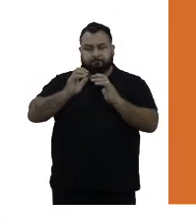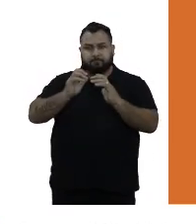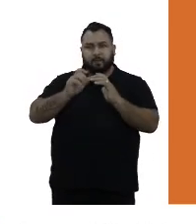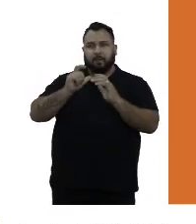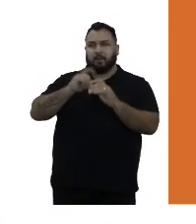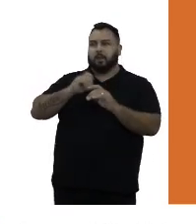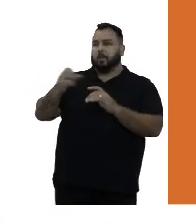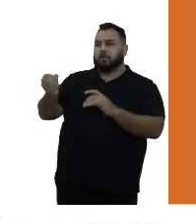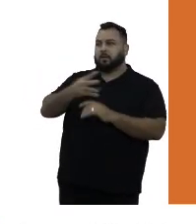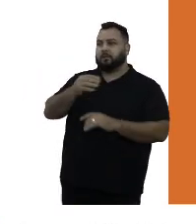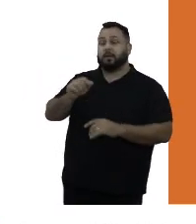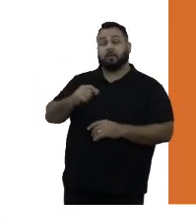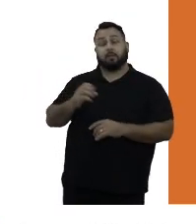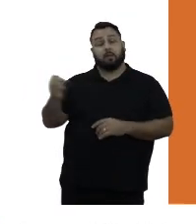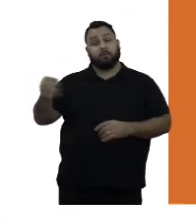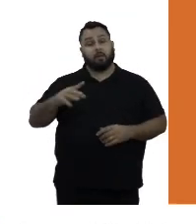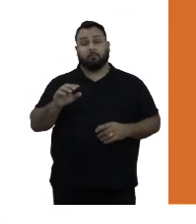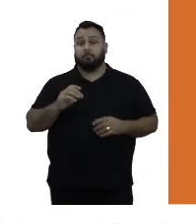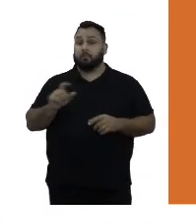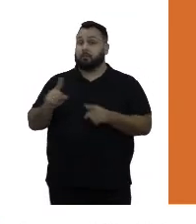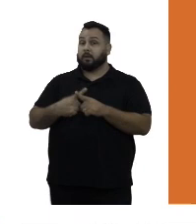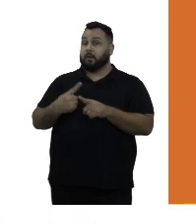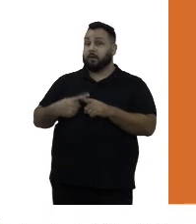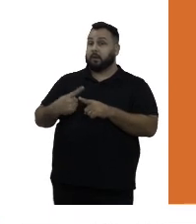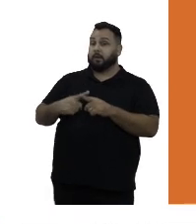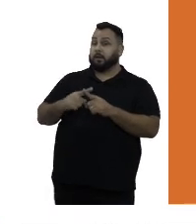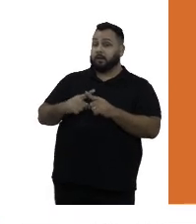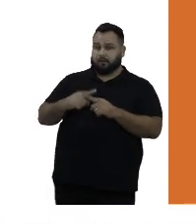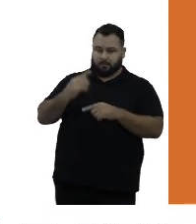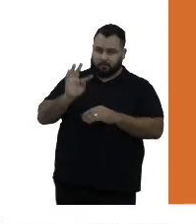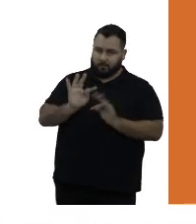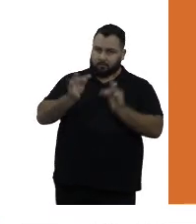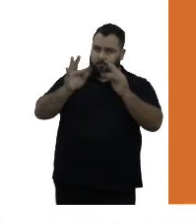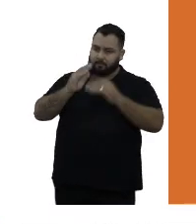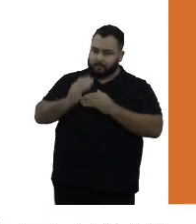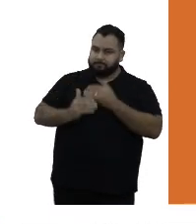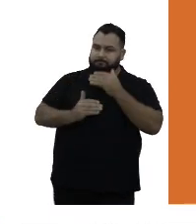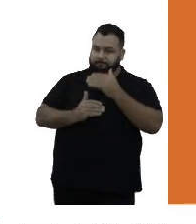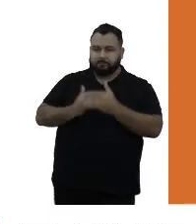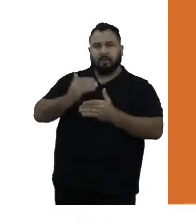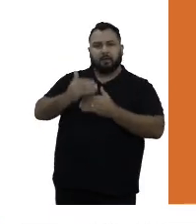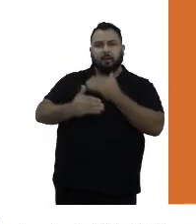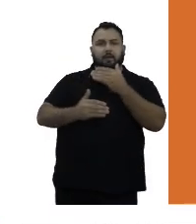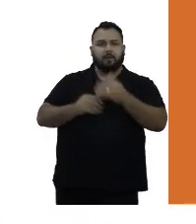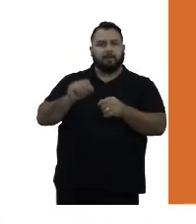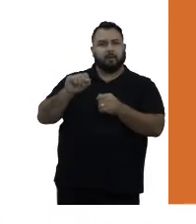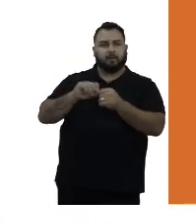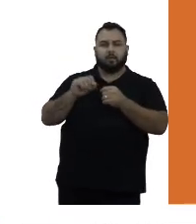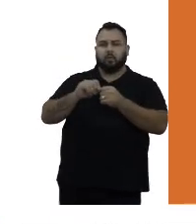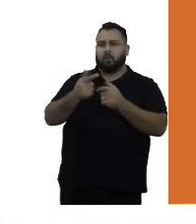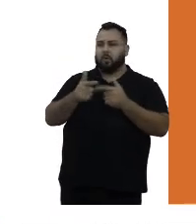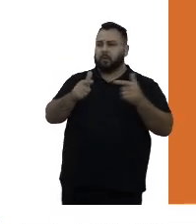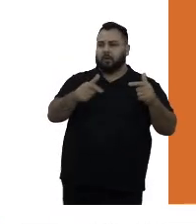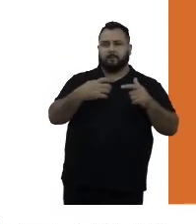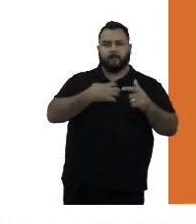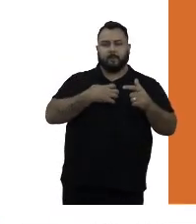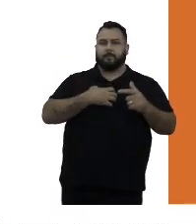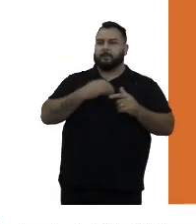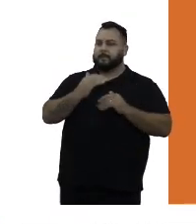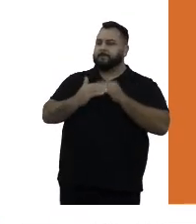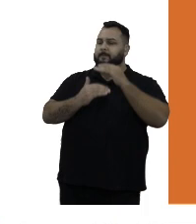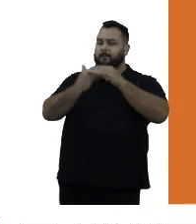que as tecnologias vão avançando e vai se tornando possível fazer outros arranjos, outras amarrações e